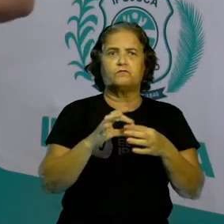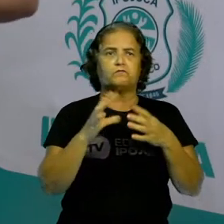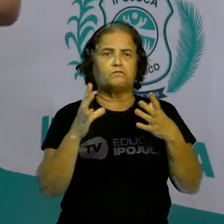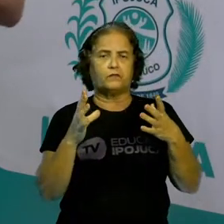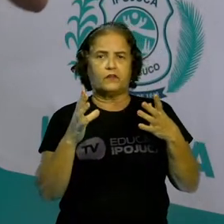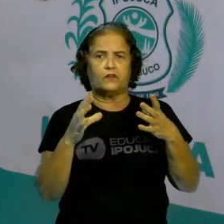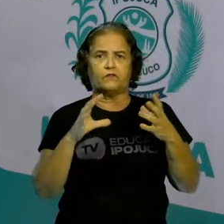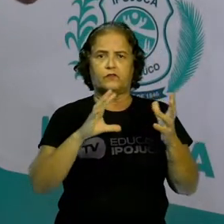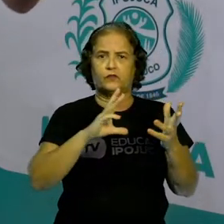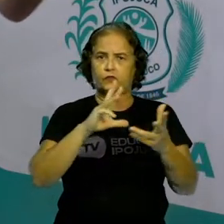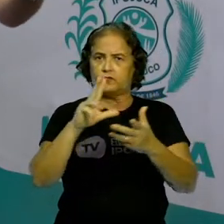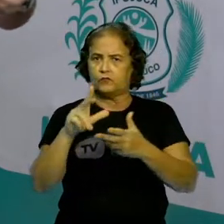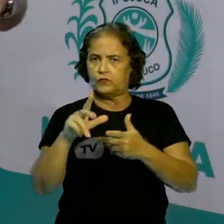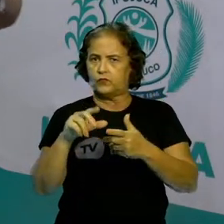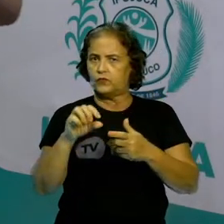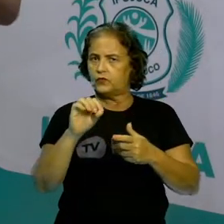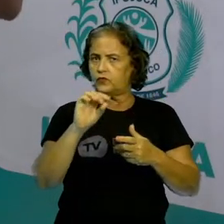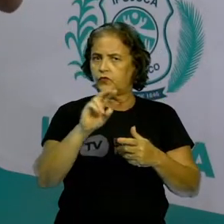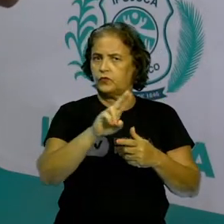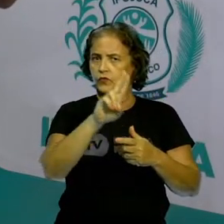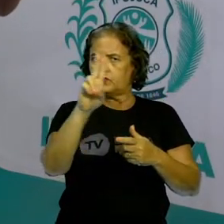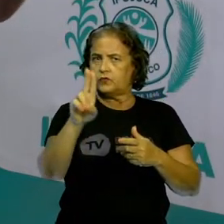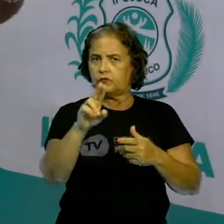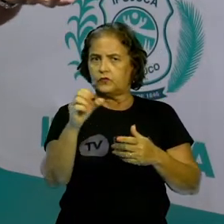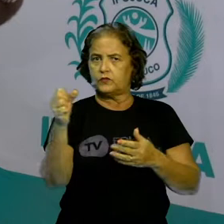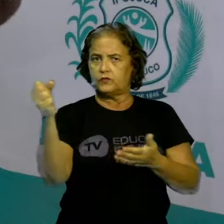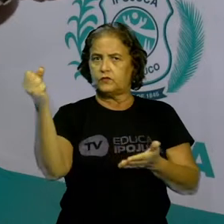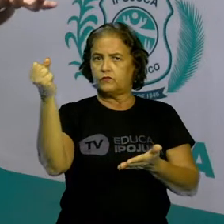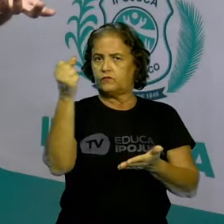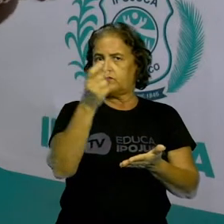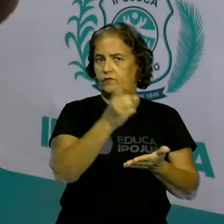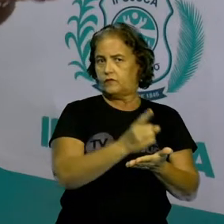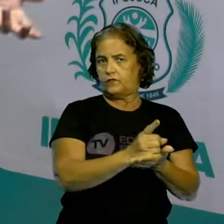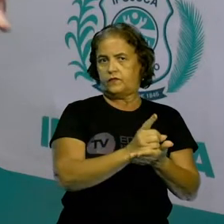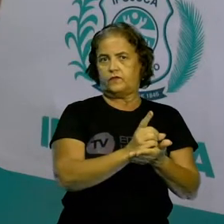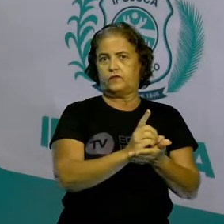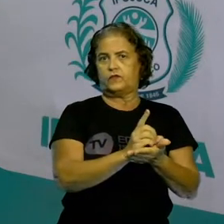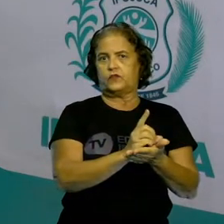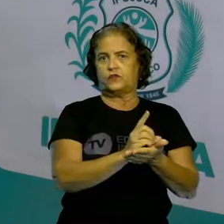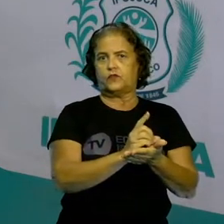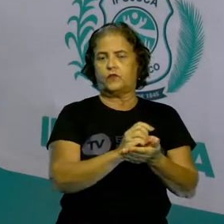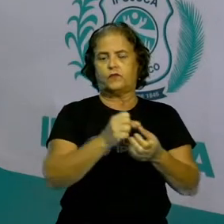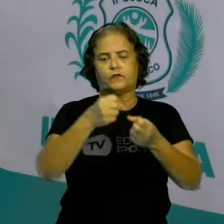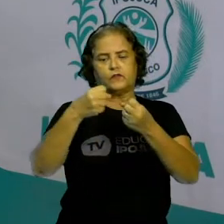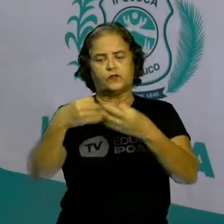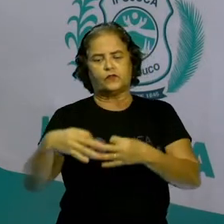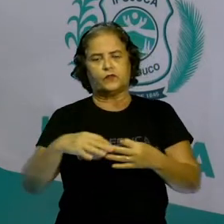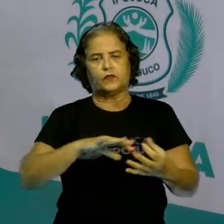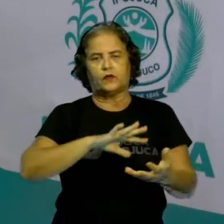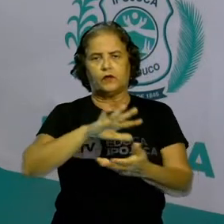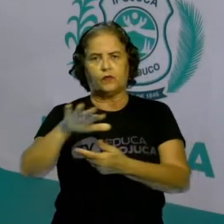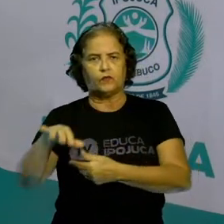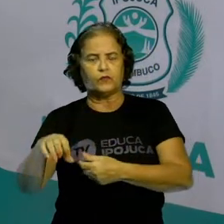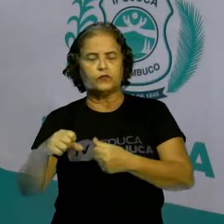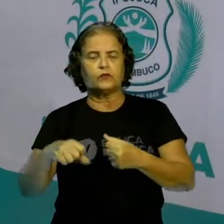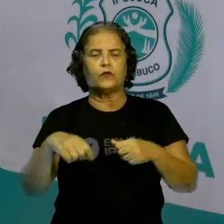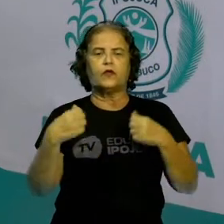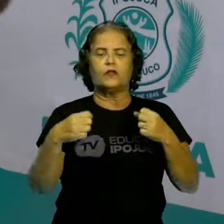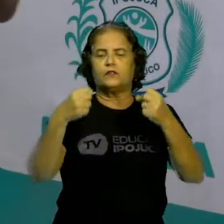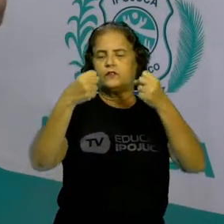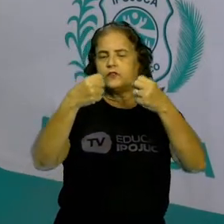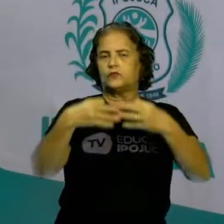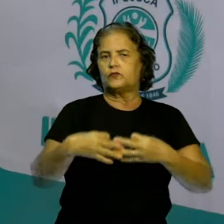utilizar apenas a religião ou o misticismo para explicar o mundo, você utilizaria a razão para explicar as